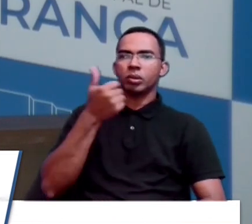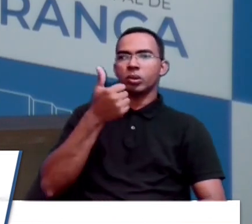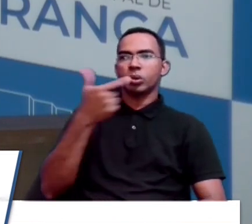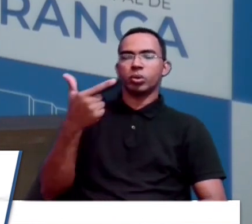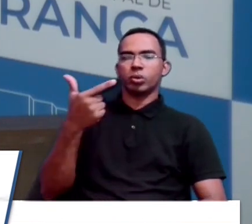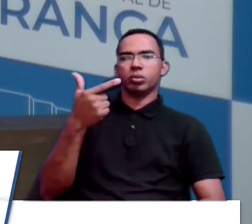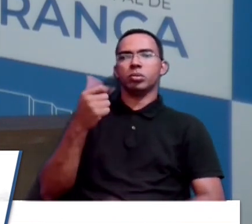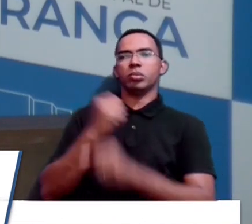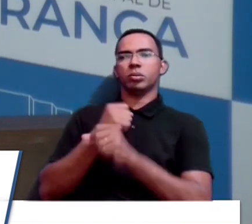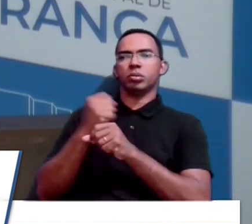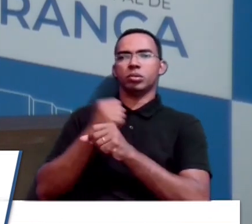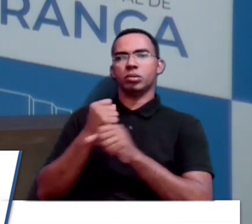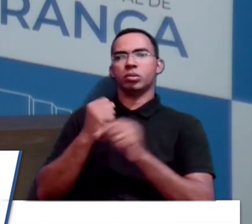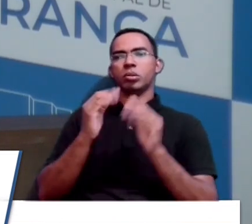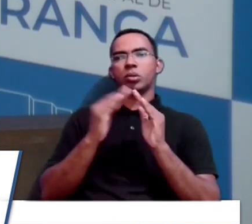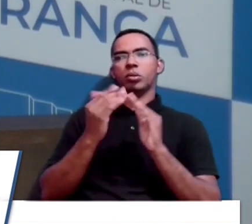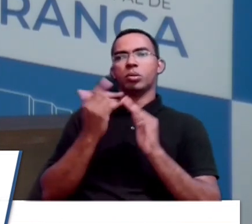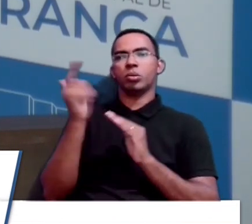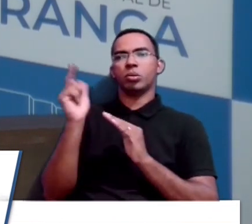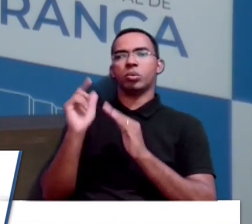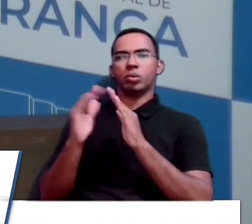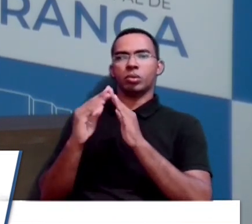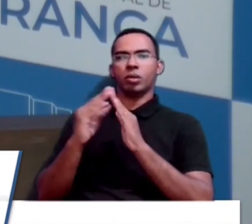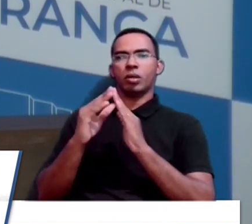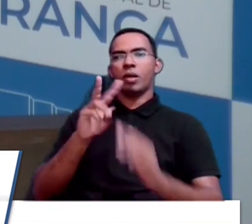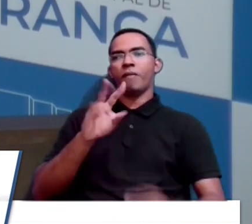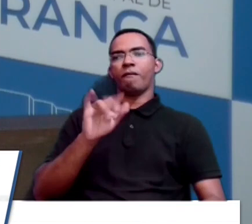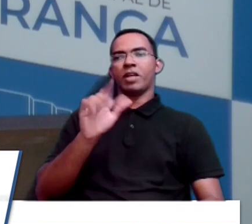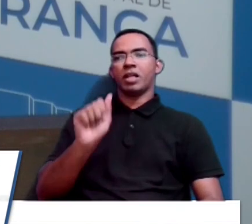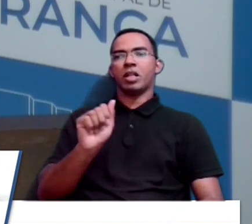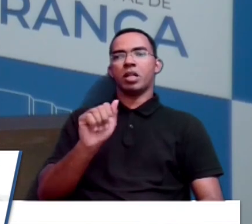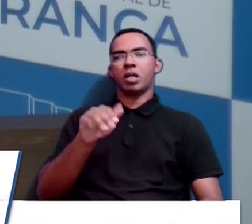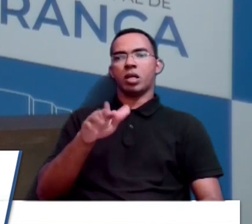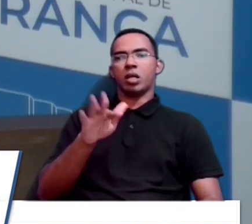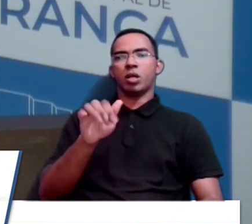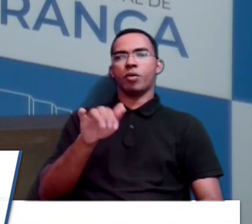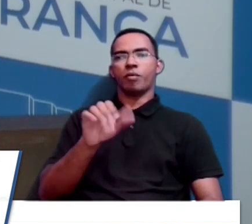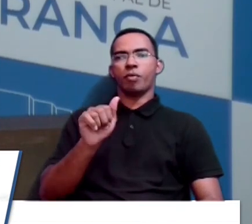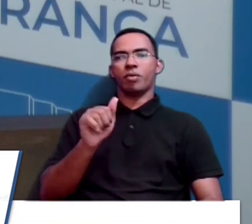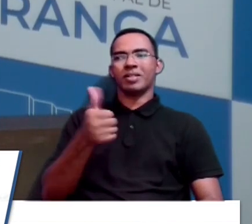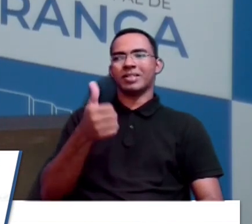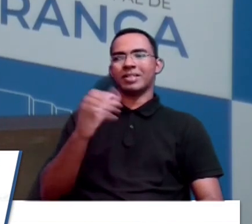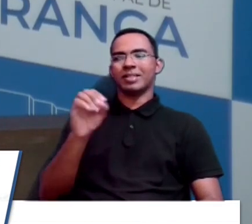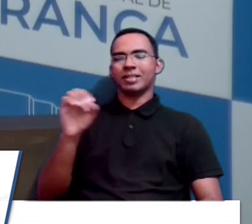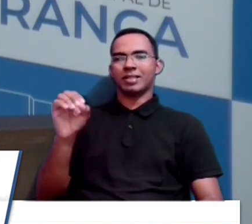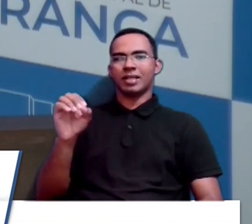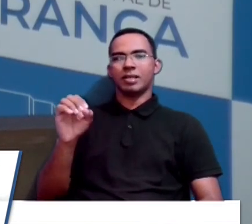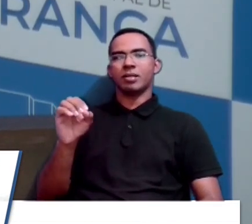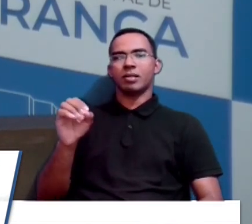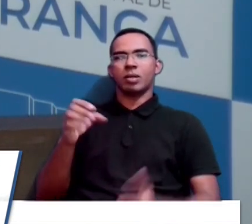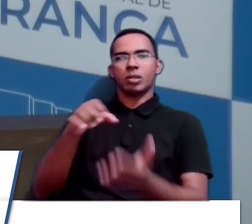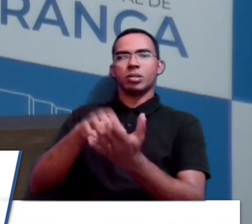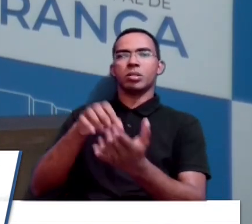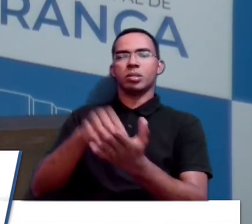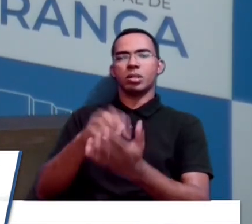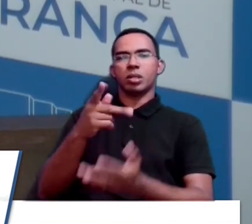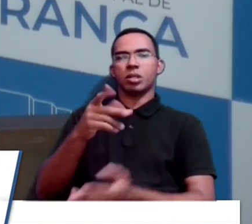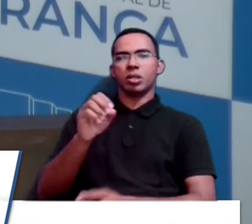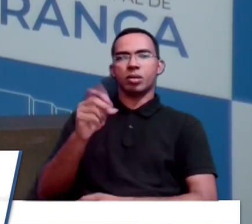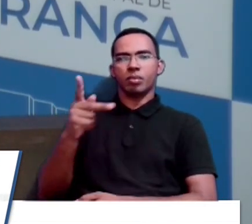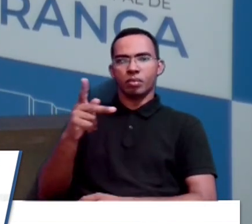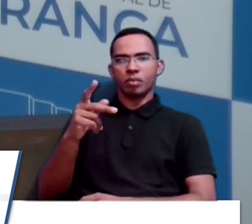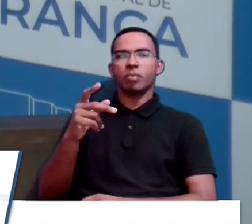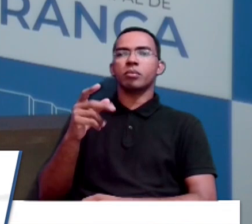no Jardim Piratininga e tenho uma casa na Vila Formosa. Tá? Minha casa fica a 100 metros do Centro Pop. Tá? Meu inquilino já